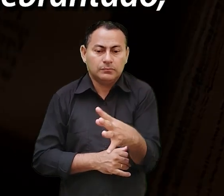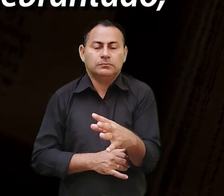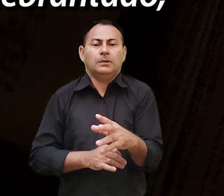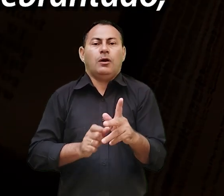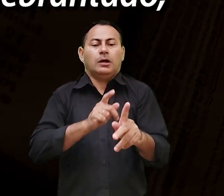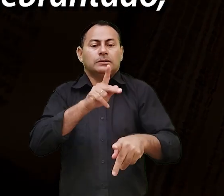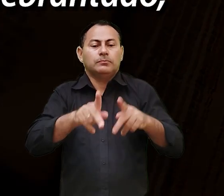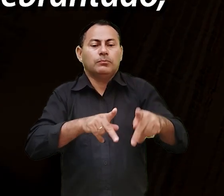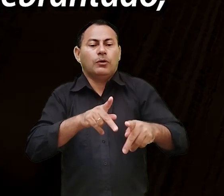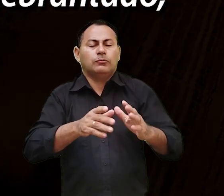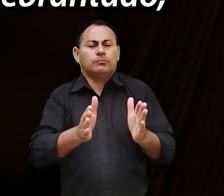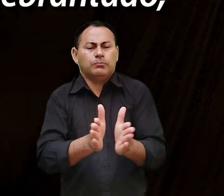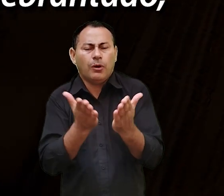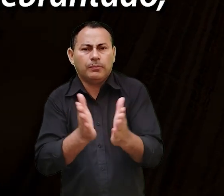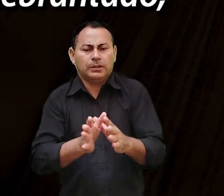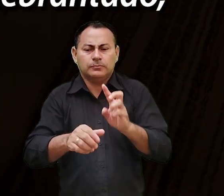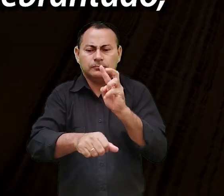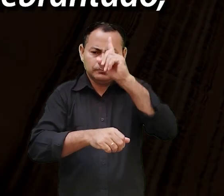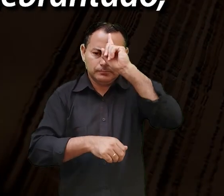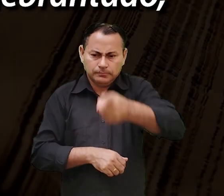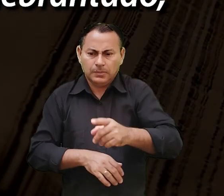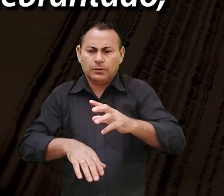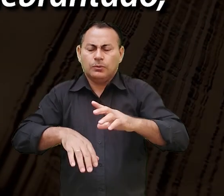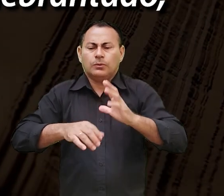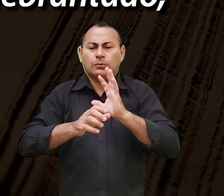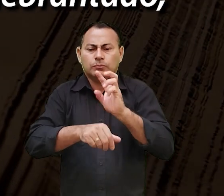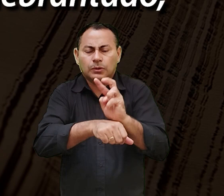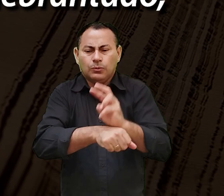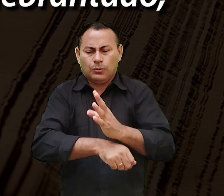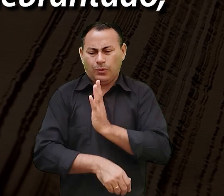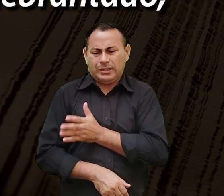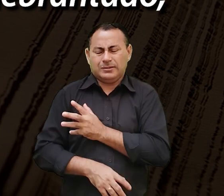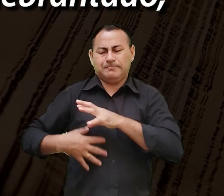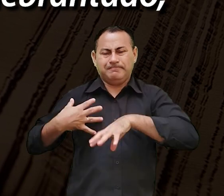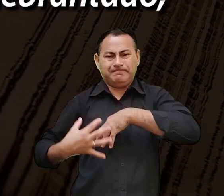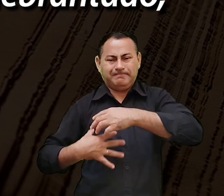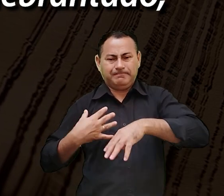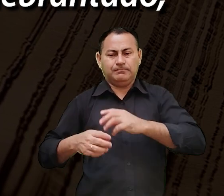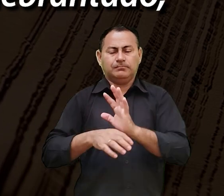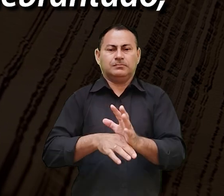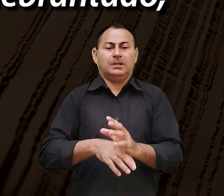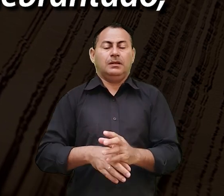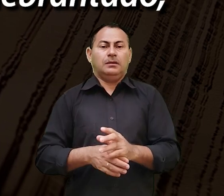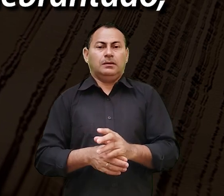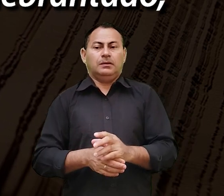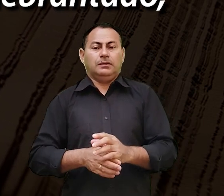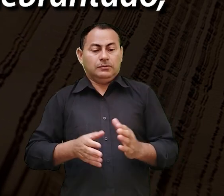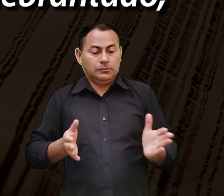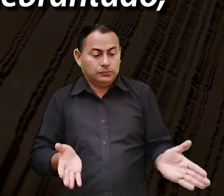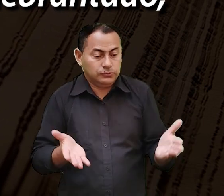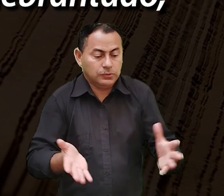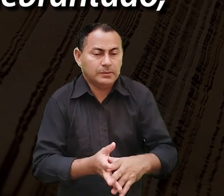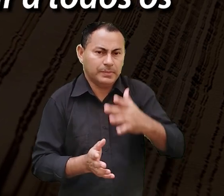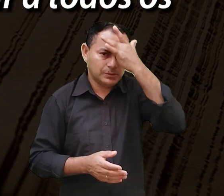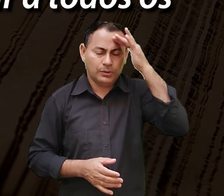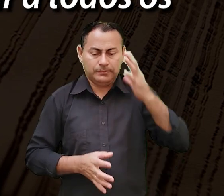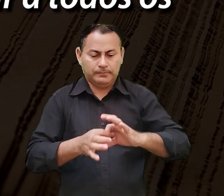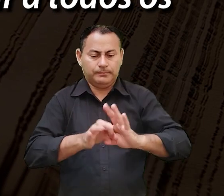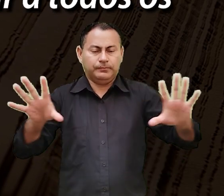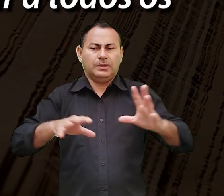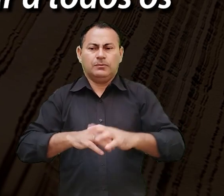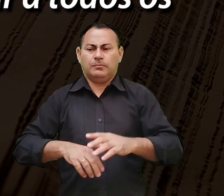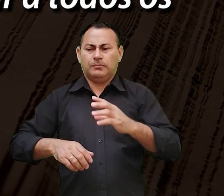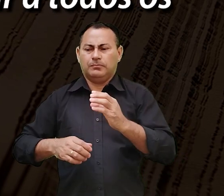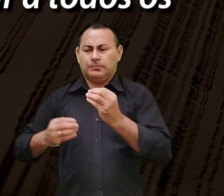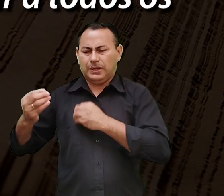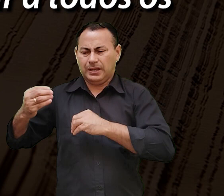aos pobres. Enviou-me para cuidar dos que estão com o coração quebrantado, anunciar liberdade aos cativos e